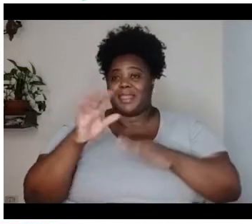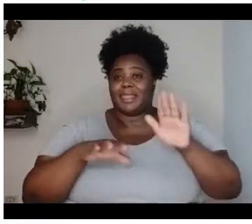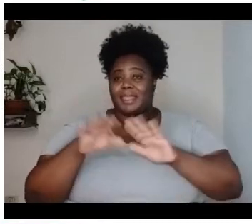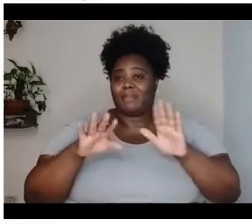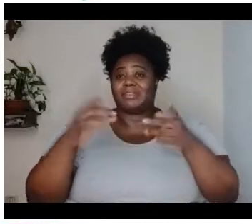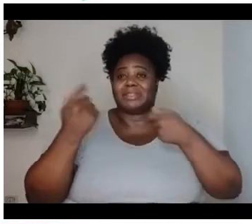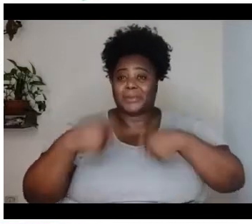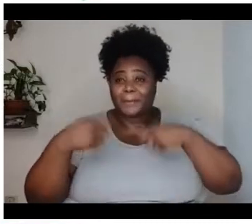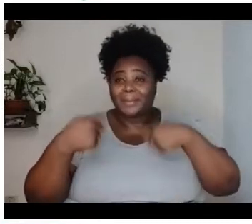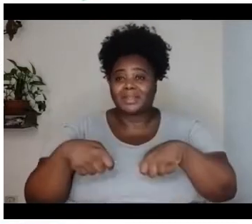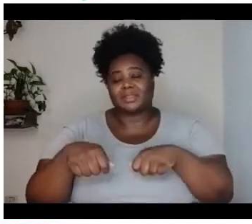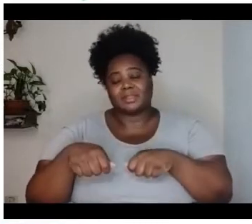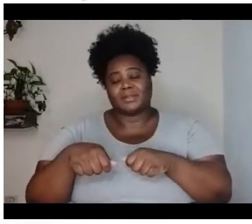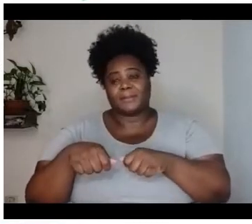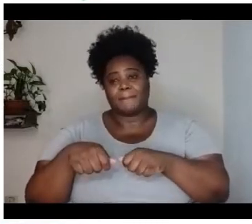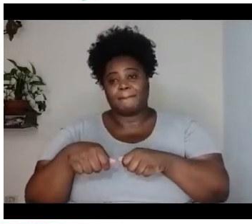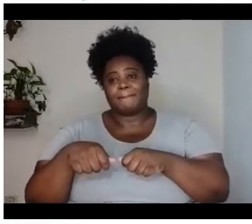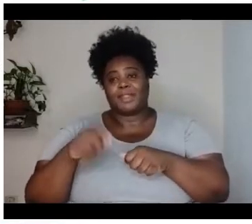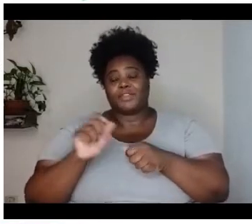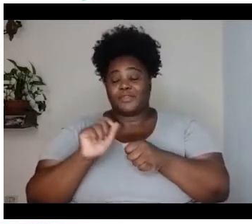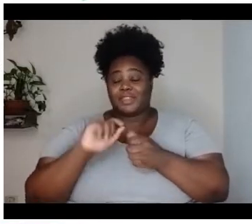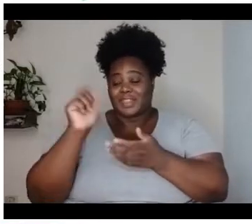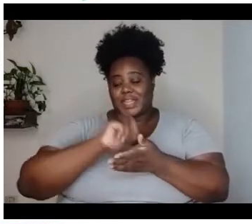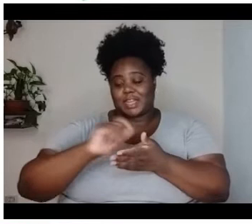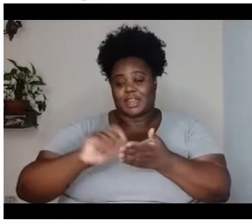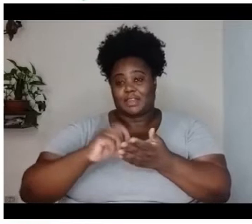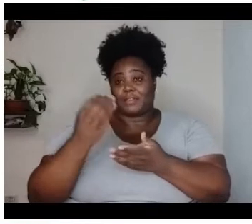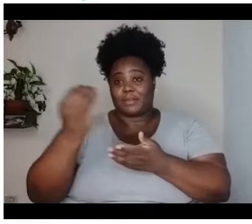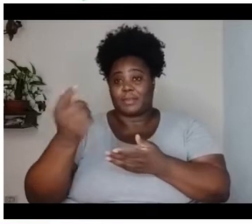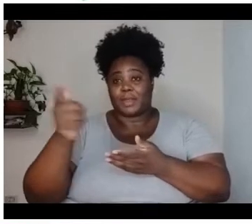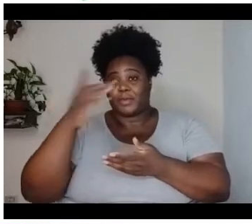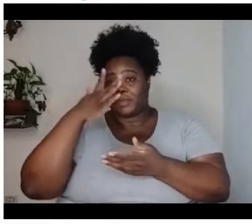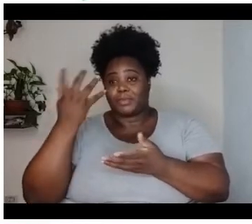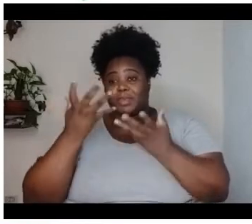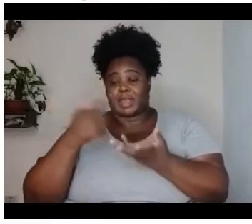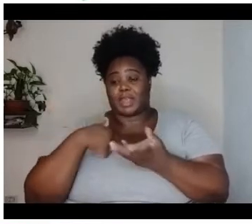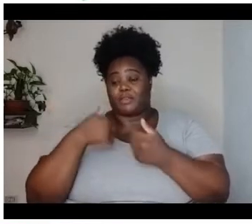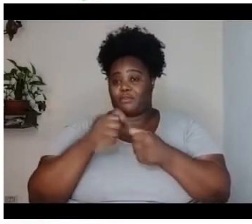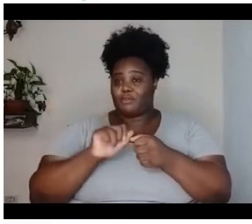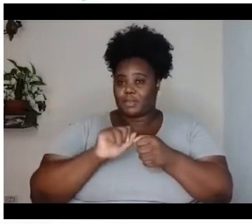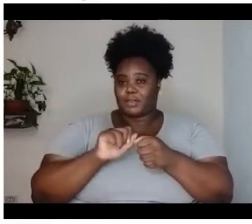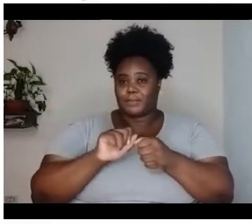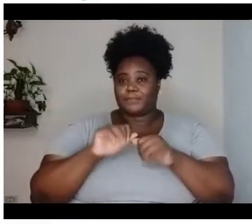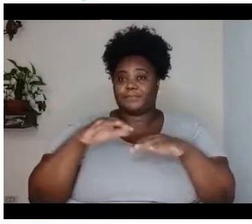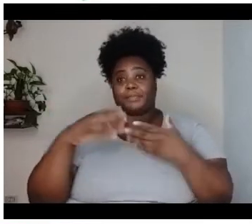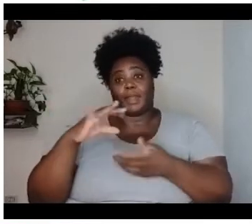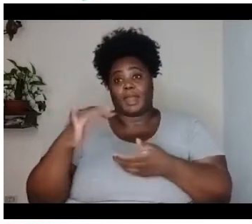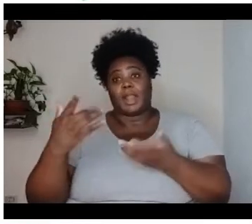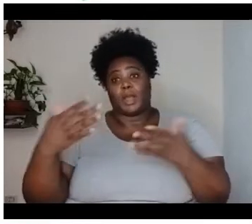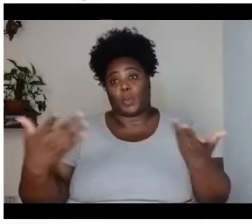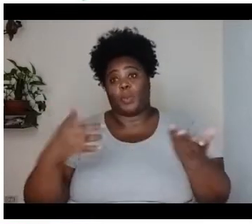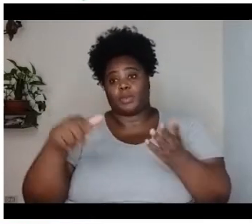necessidade de passar para alguém isso e queira eu fazer, né? Claro que quando uma performance